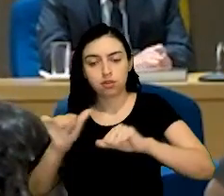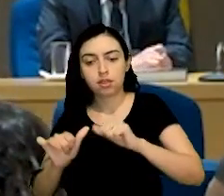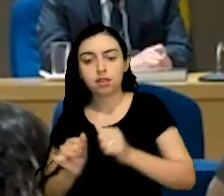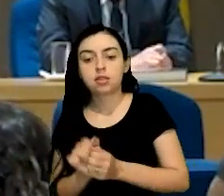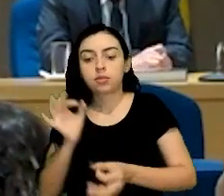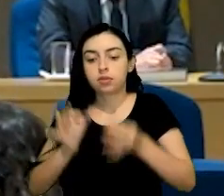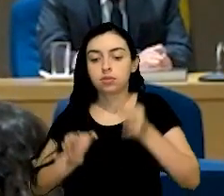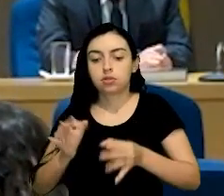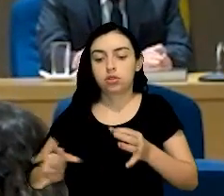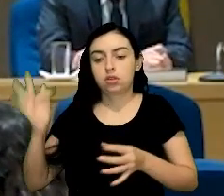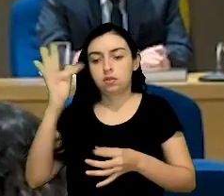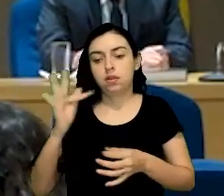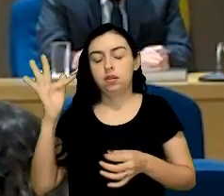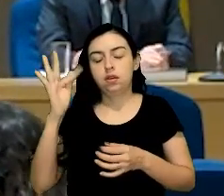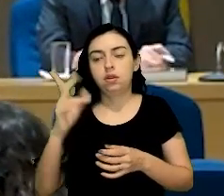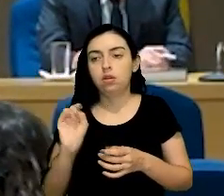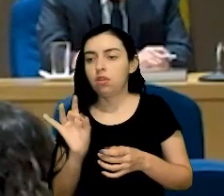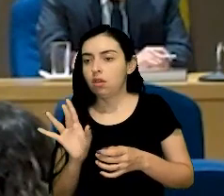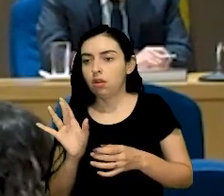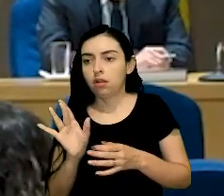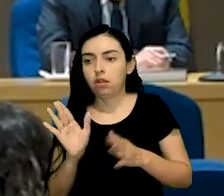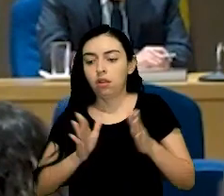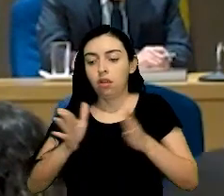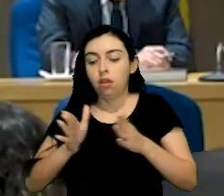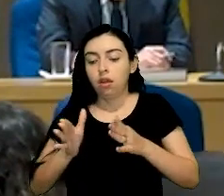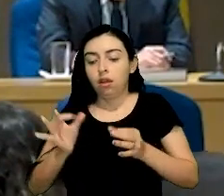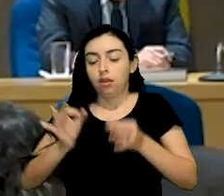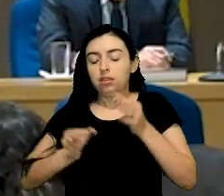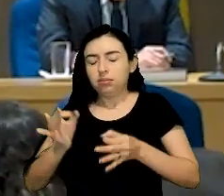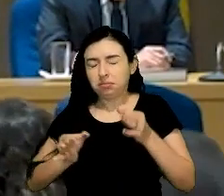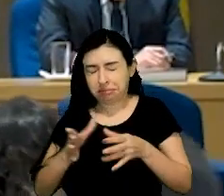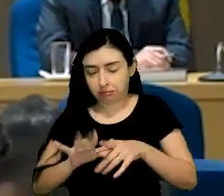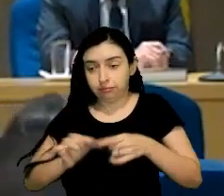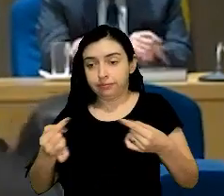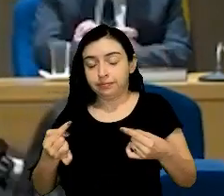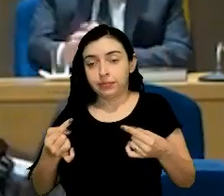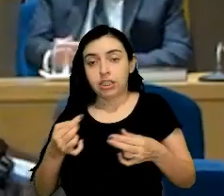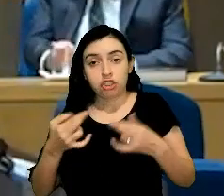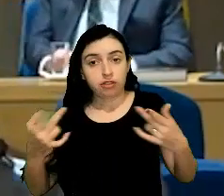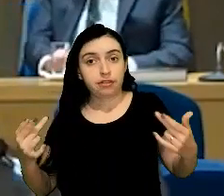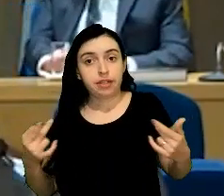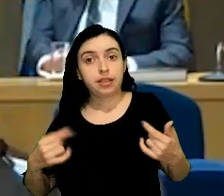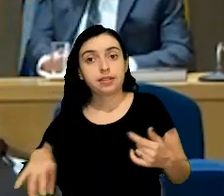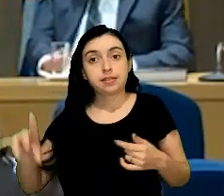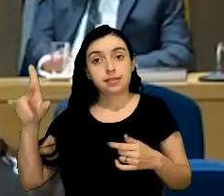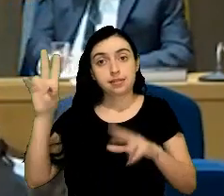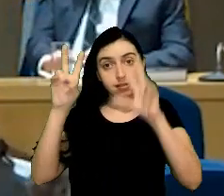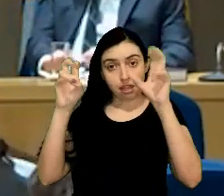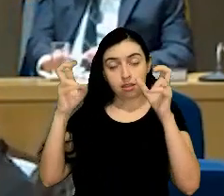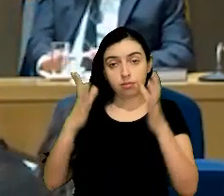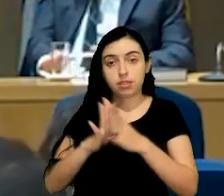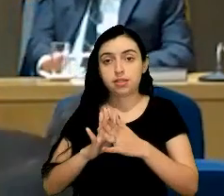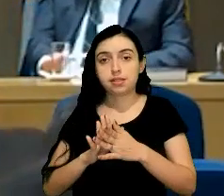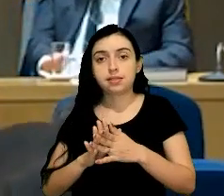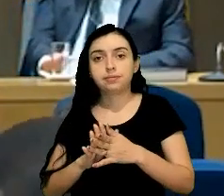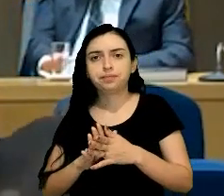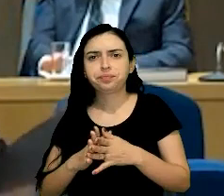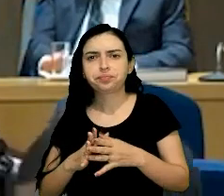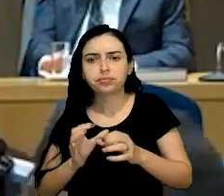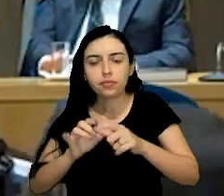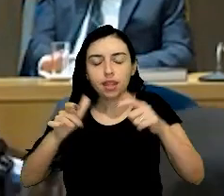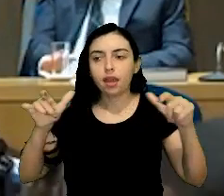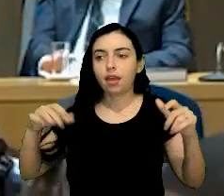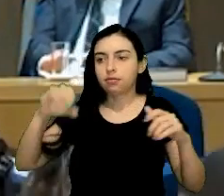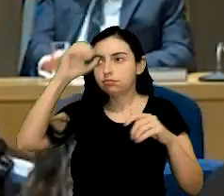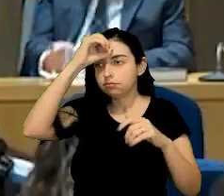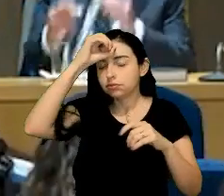só temas estritamente jurídicos, mas outros temas que expandem muito nosso conhecimento, abrem a mente.